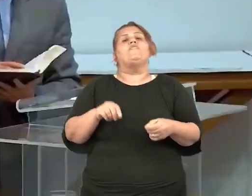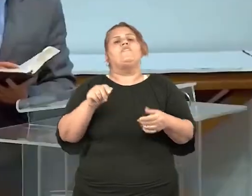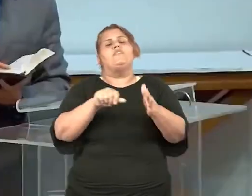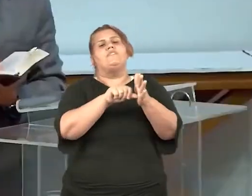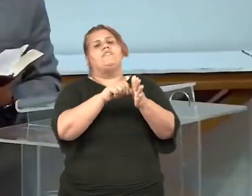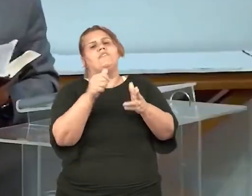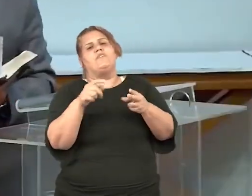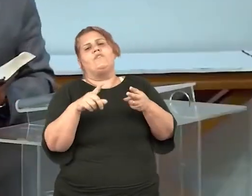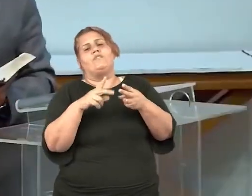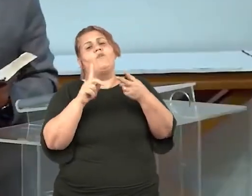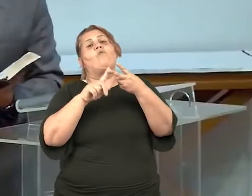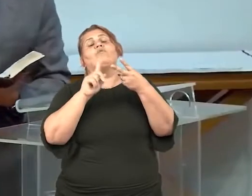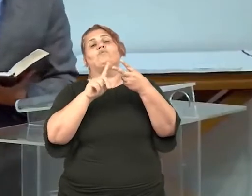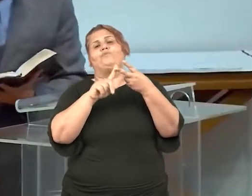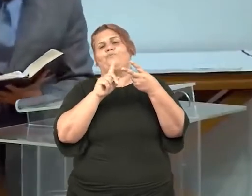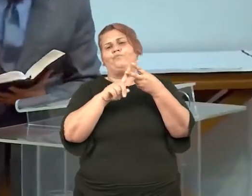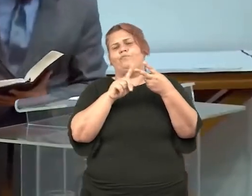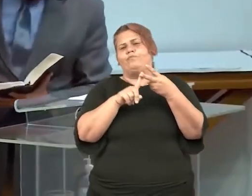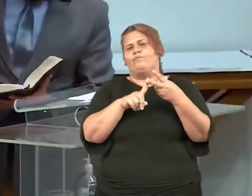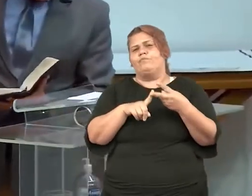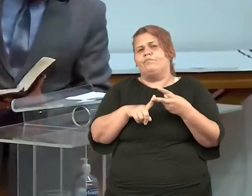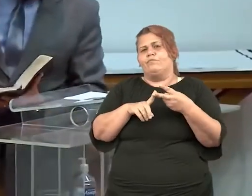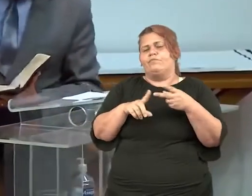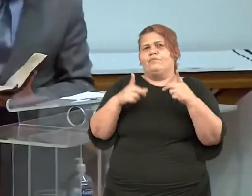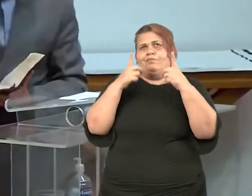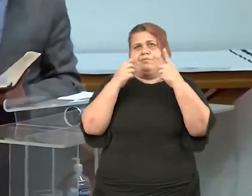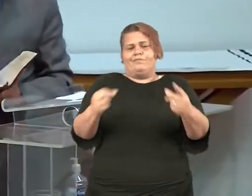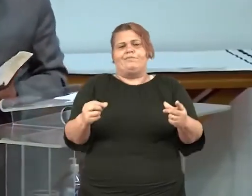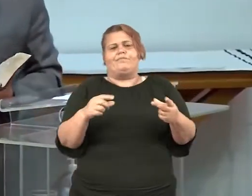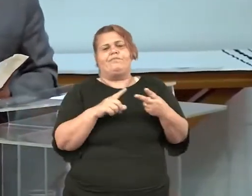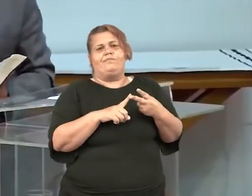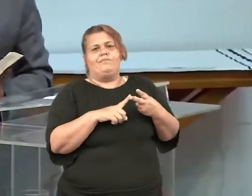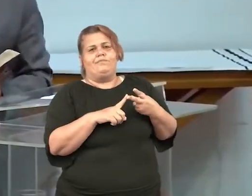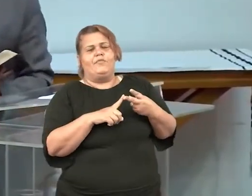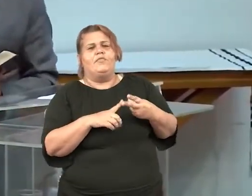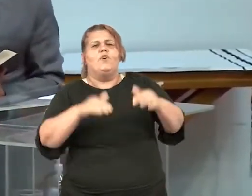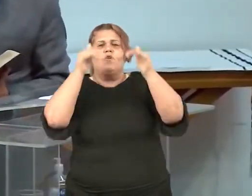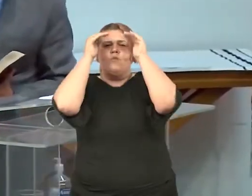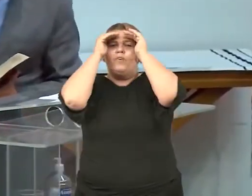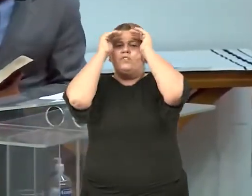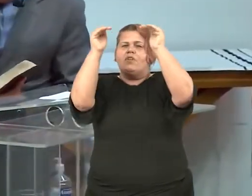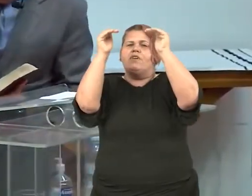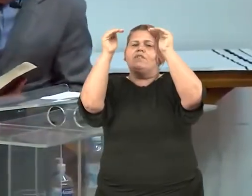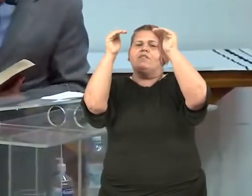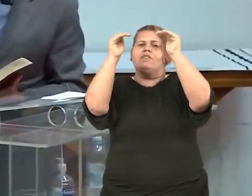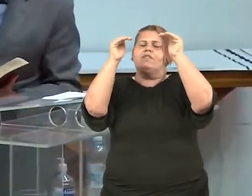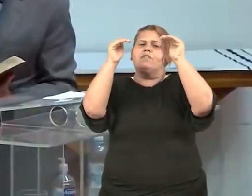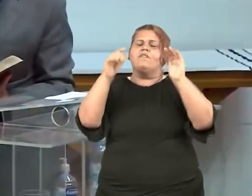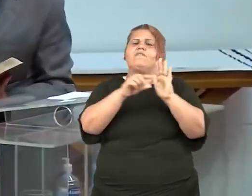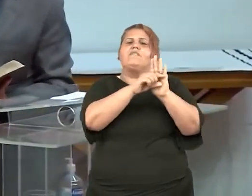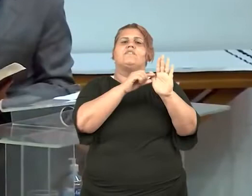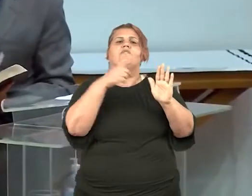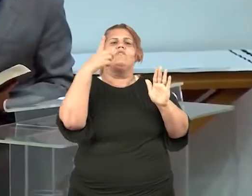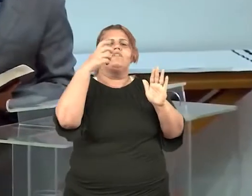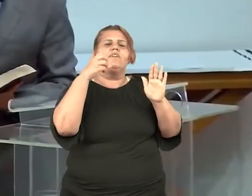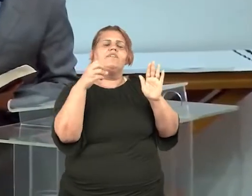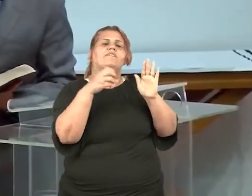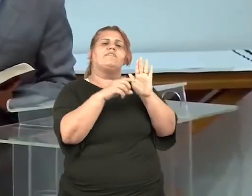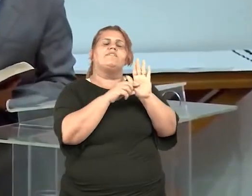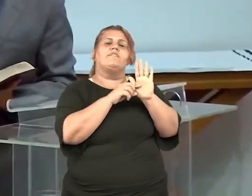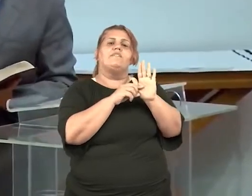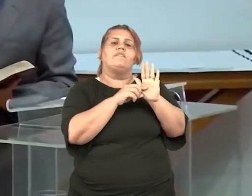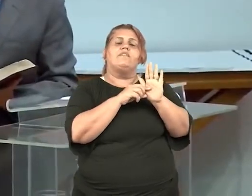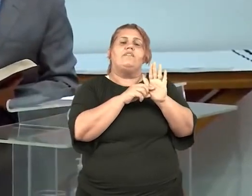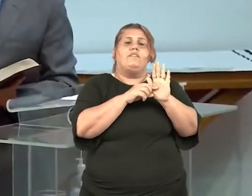Segundo ponto, preste atenção comigo, é a obediência à vontade de Deus, o versículo 15.